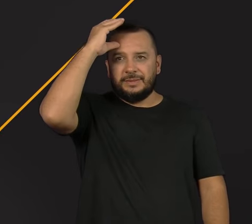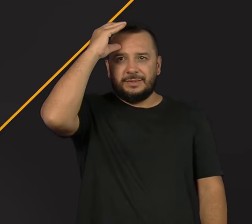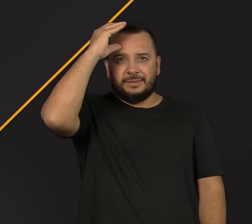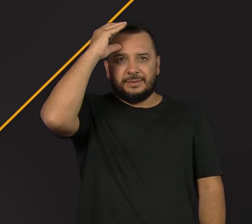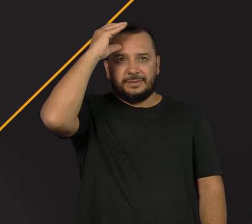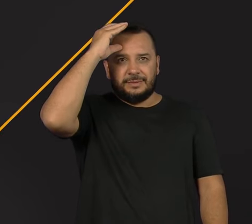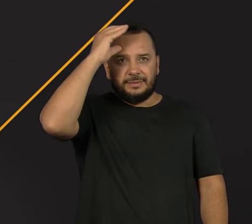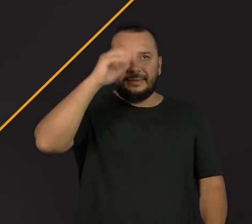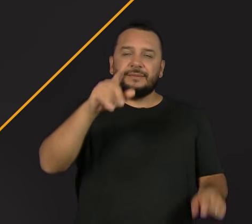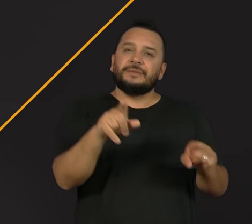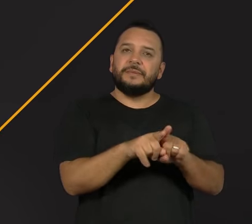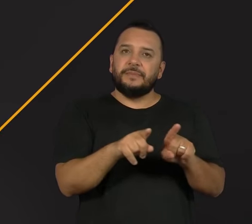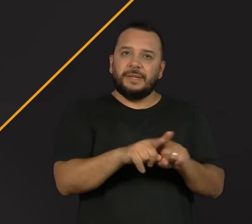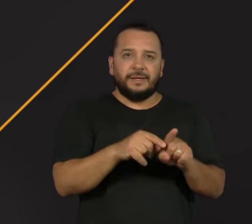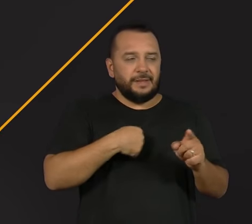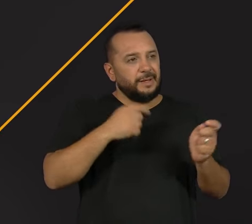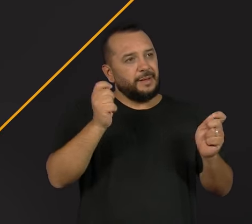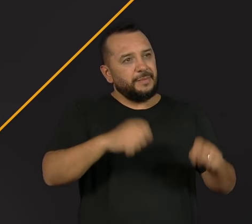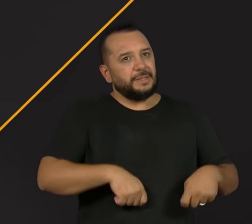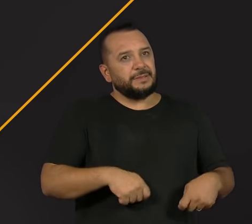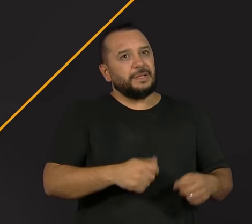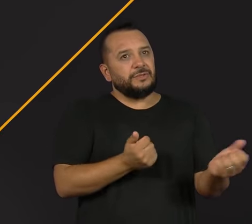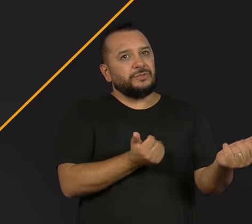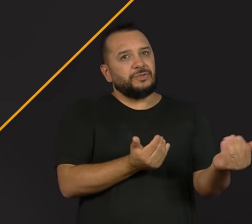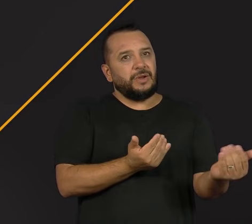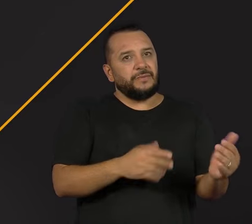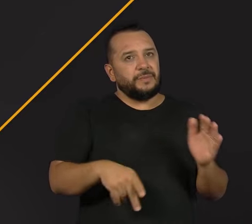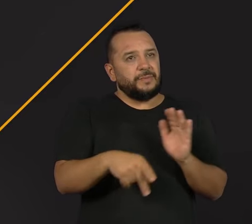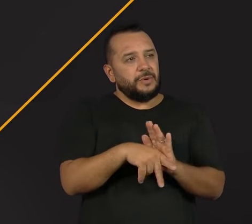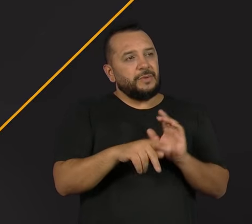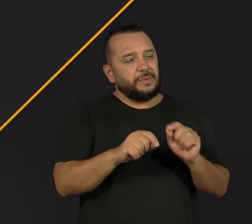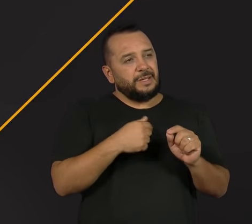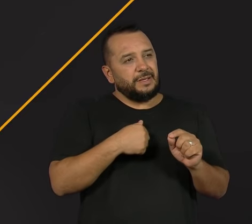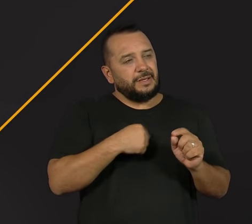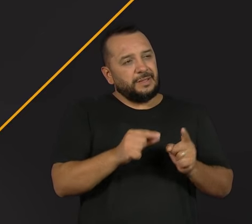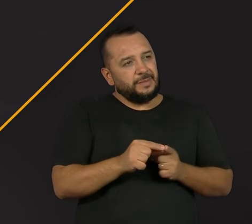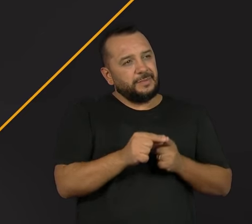e condições a um jovem da periferia de que